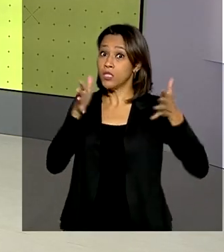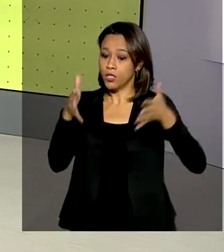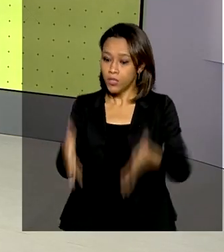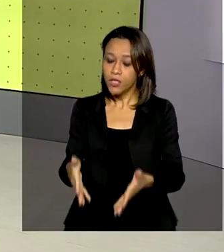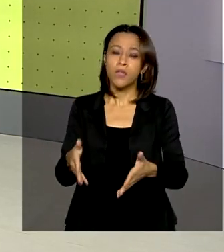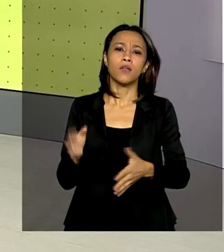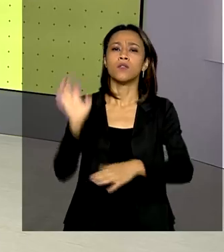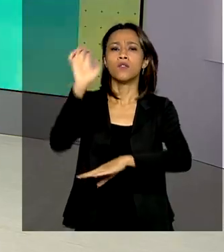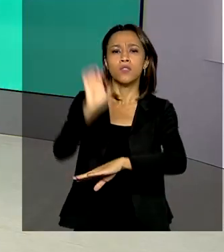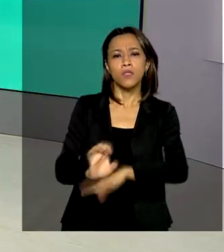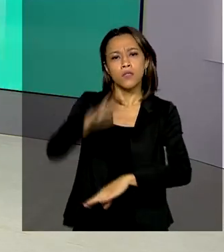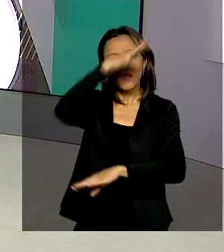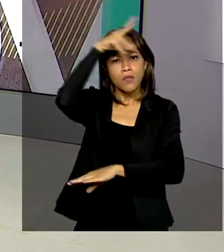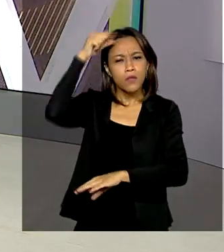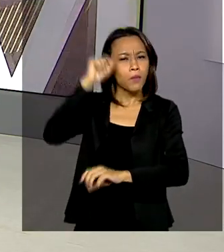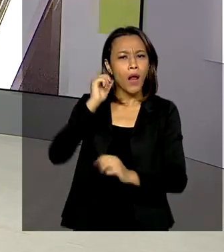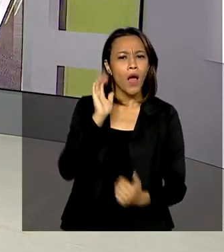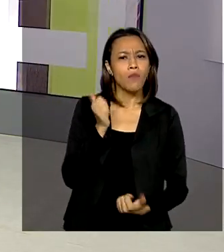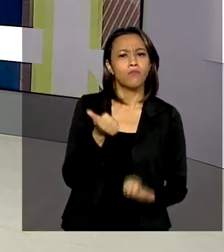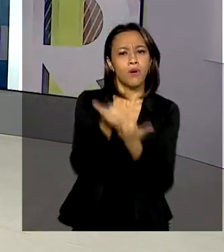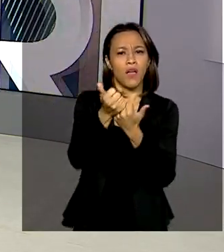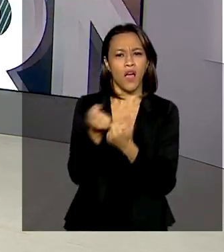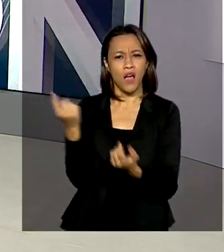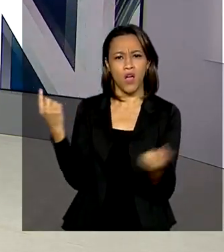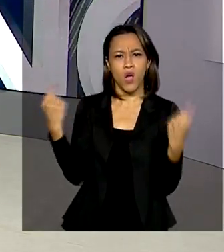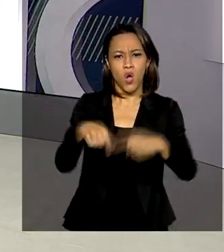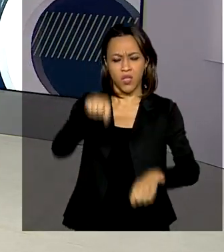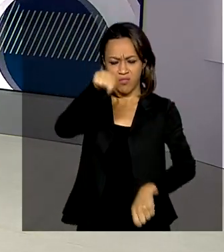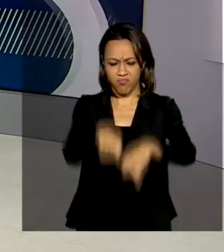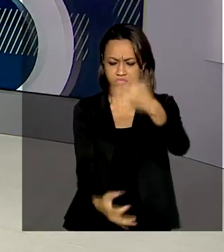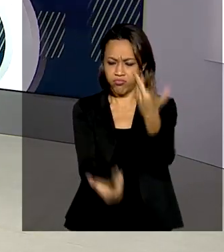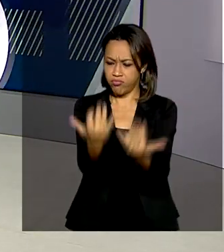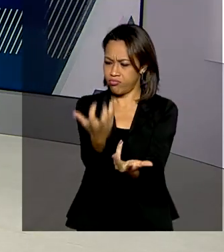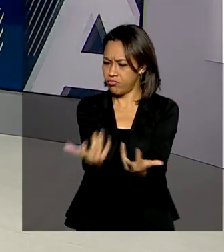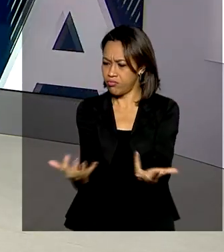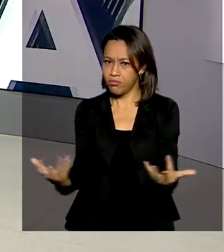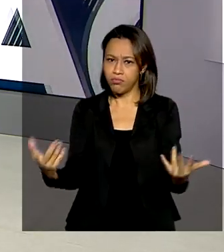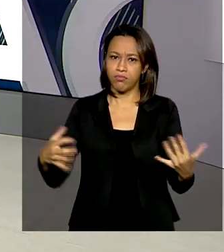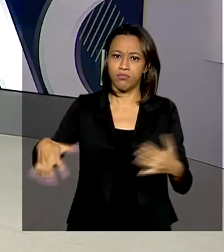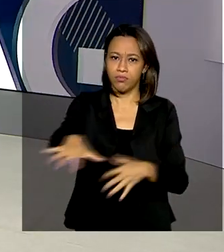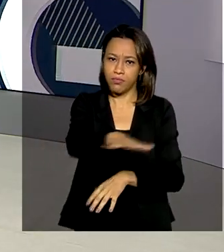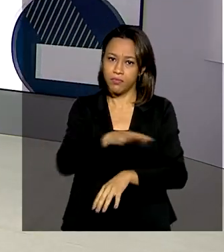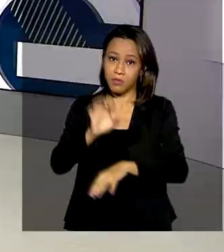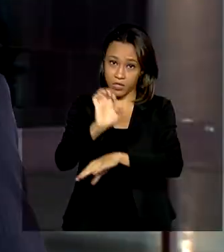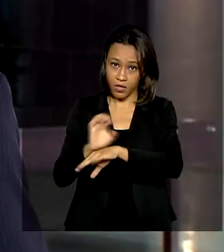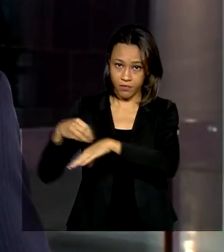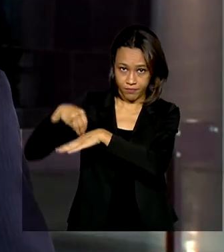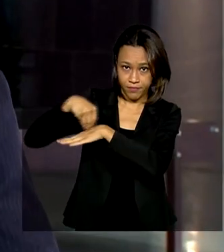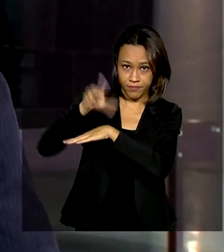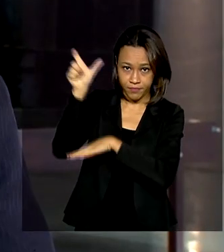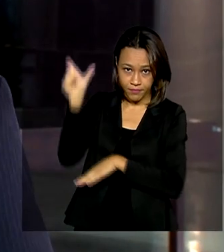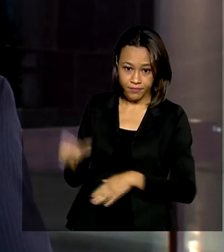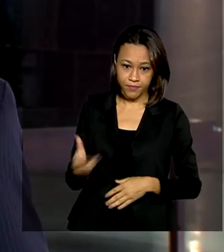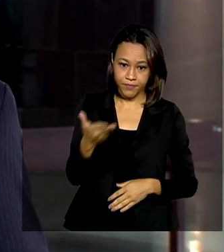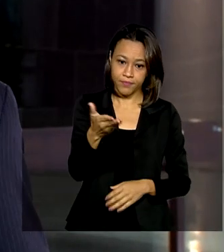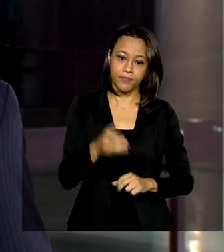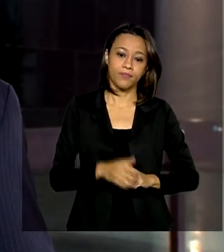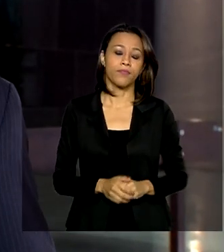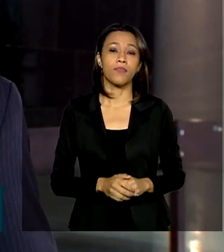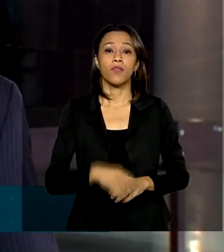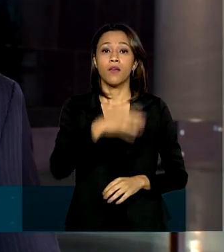Grosso para ajudar a combater os incêndios no estado as informações com o repórter Glauco de Queiroz a